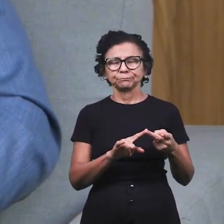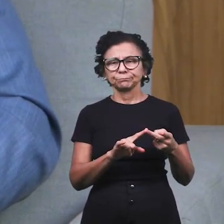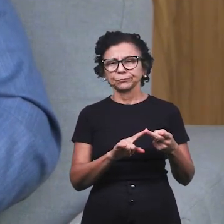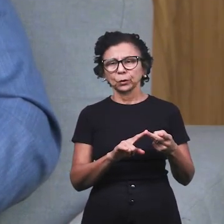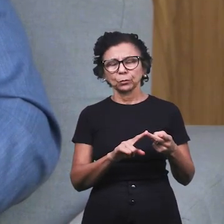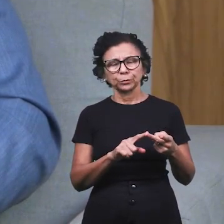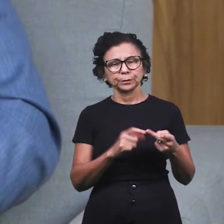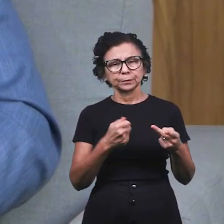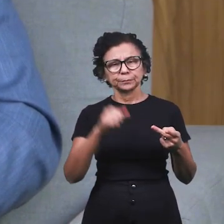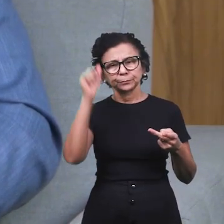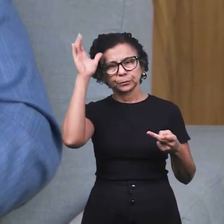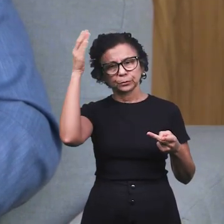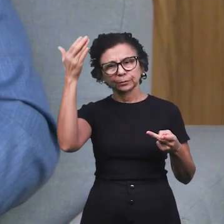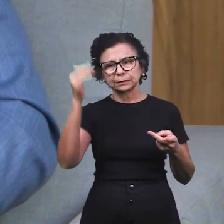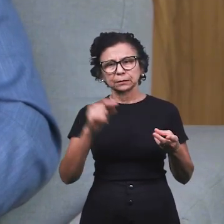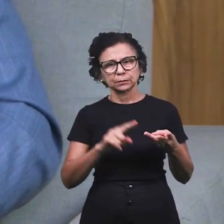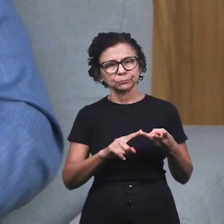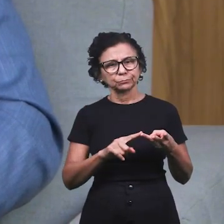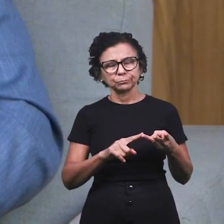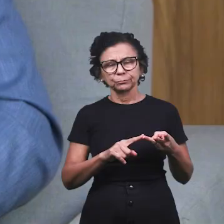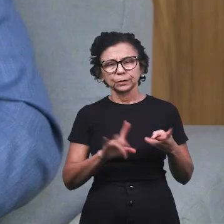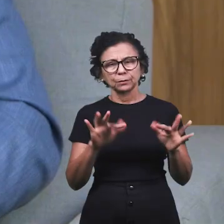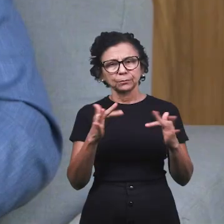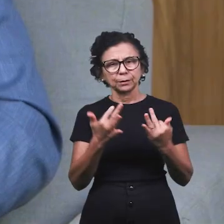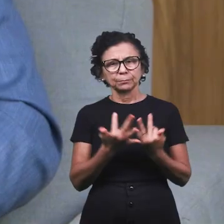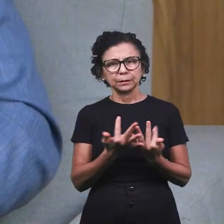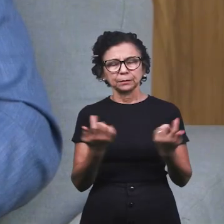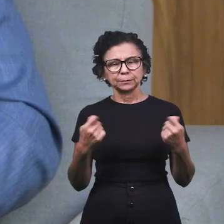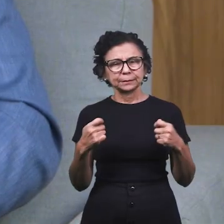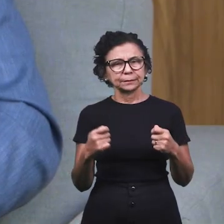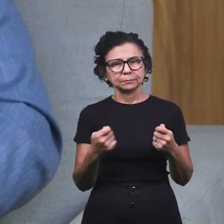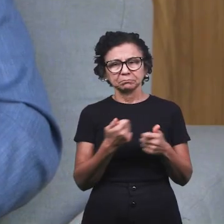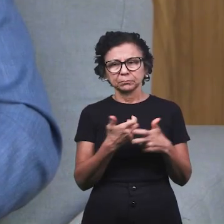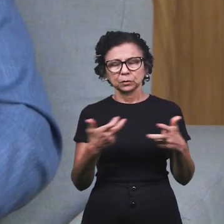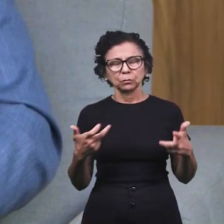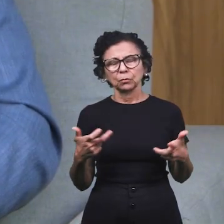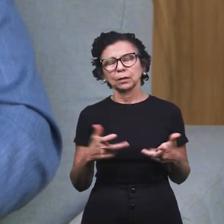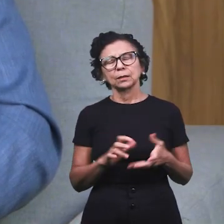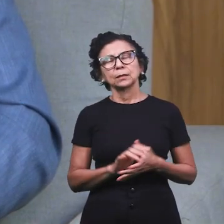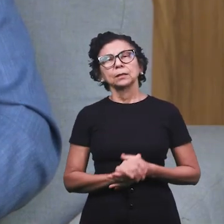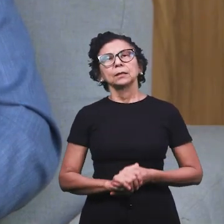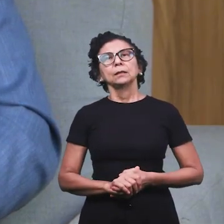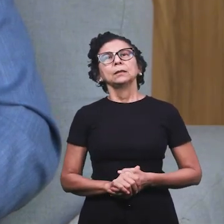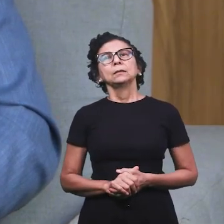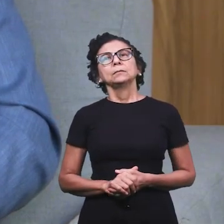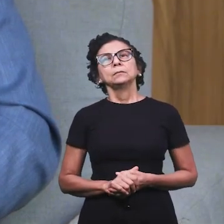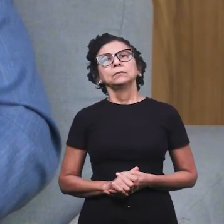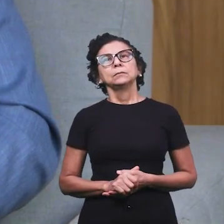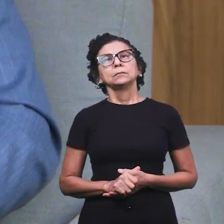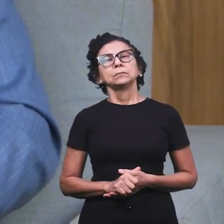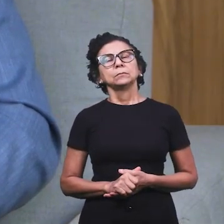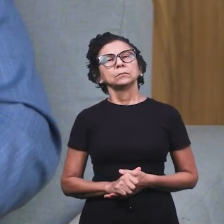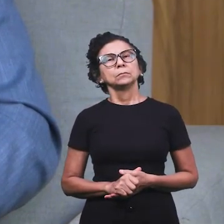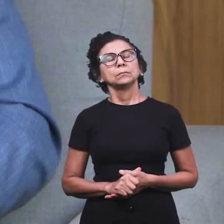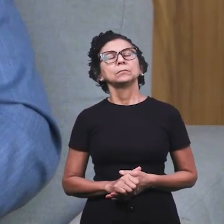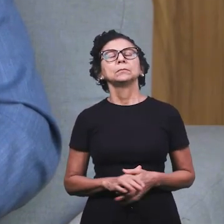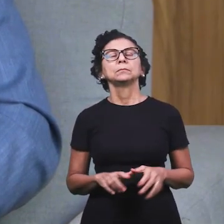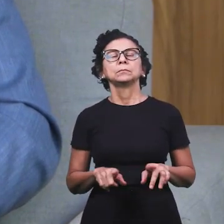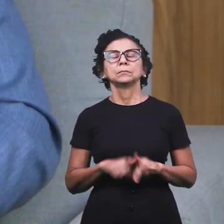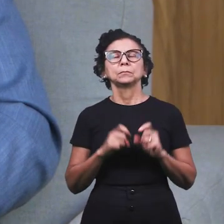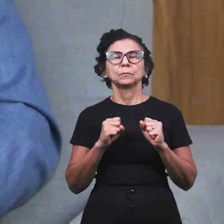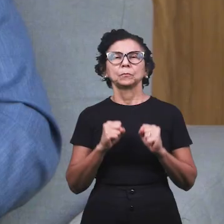que precisa de alguma coisa. Vontade própria, que eu digo é isso, né? Mas também ela pode vir acompanhada de uma revelação do